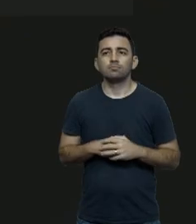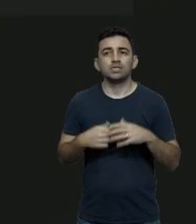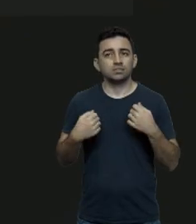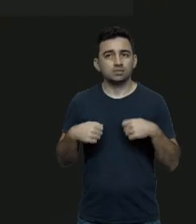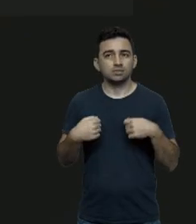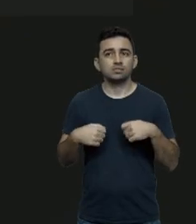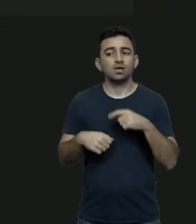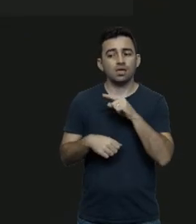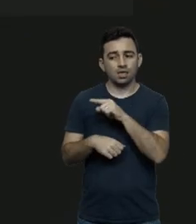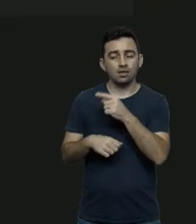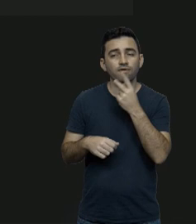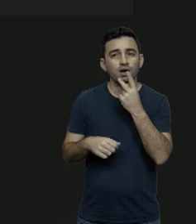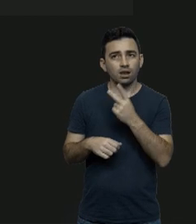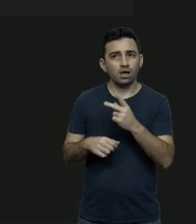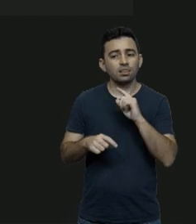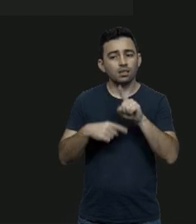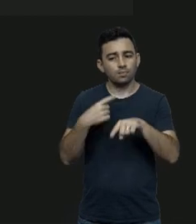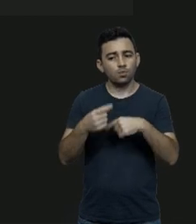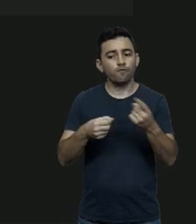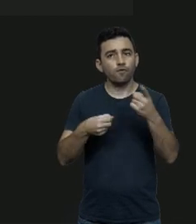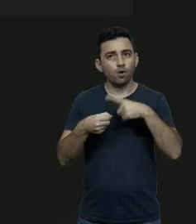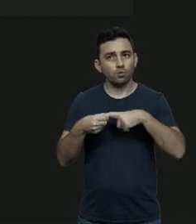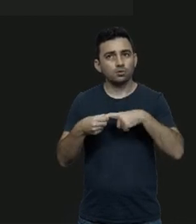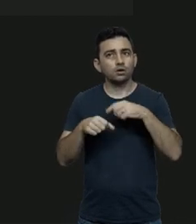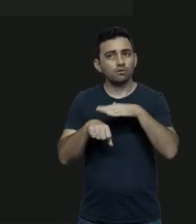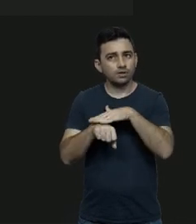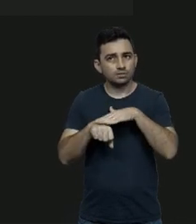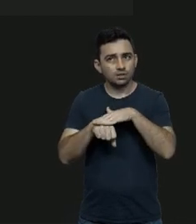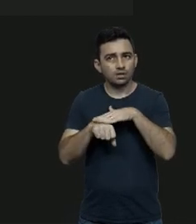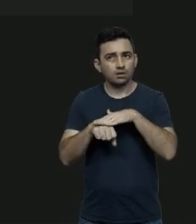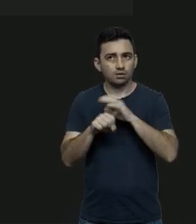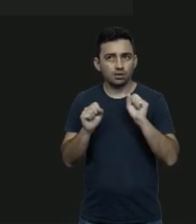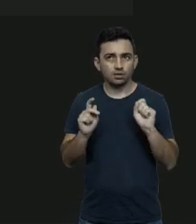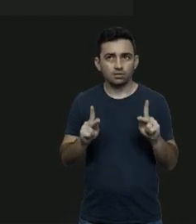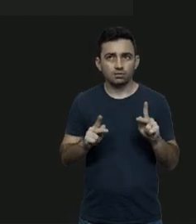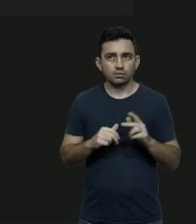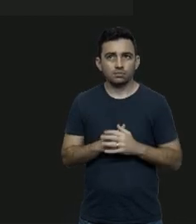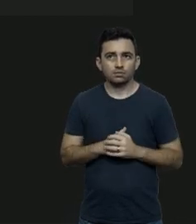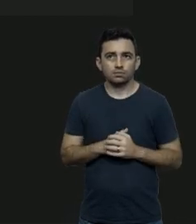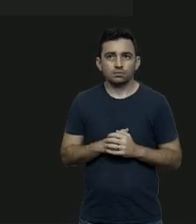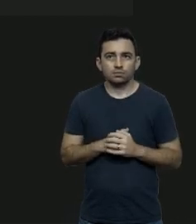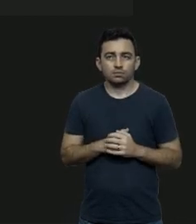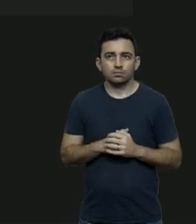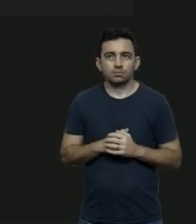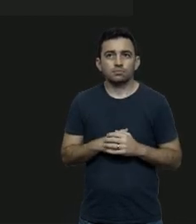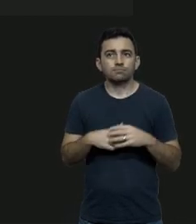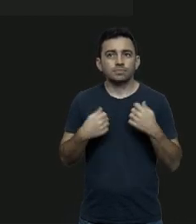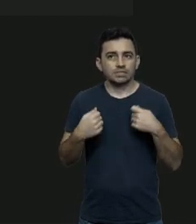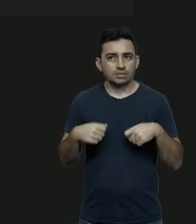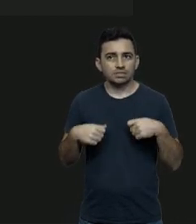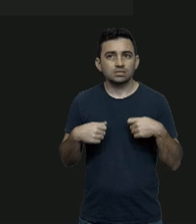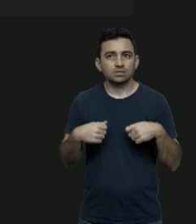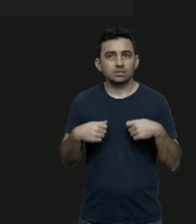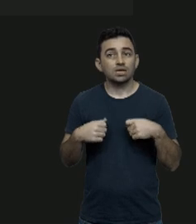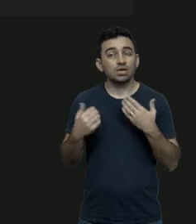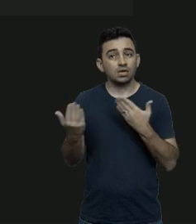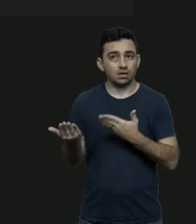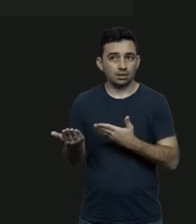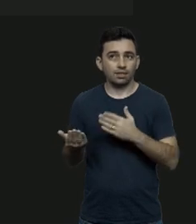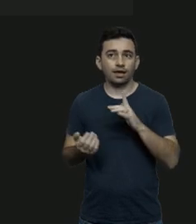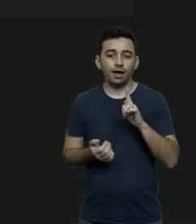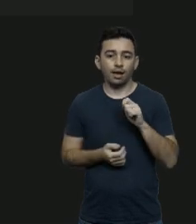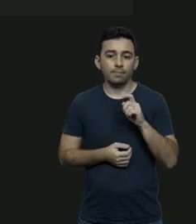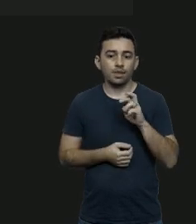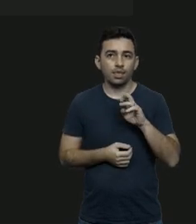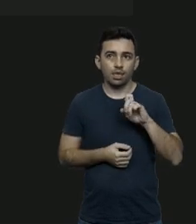depois nós vamos retomar esse ponto da chamada tá é mas a gente precisa deixar o Gabriel falar